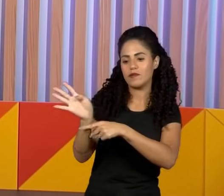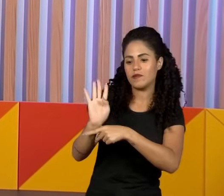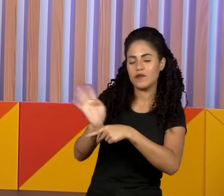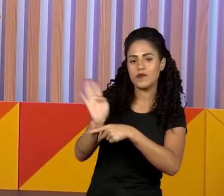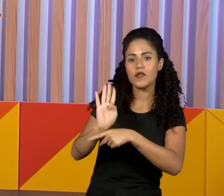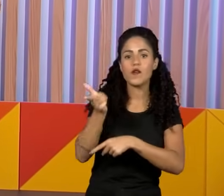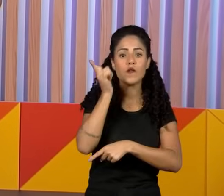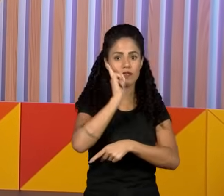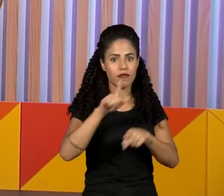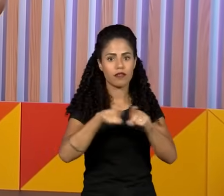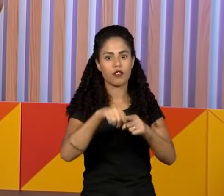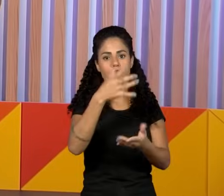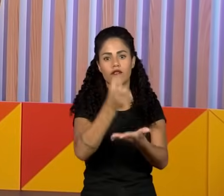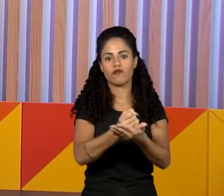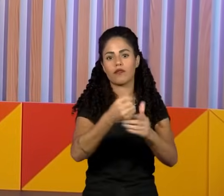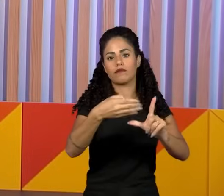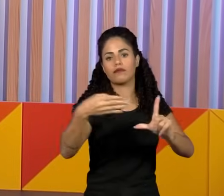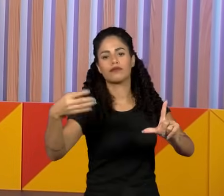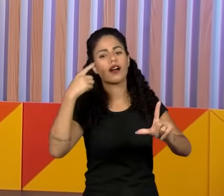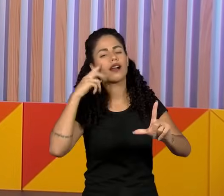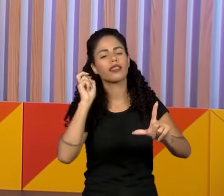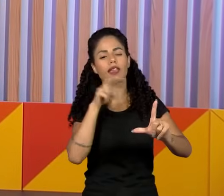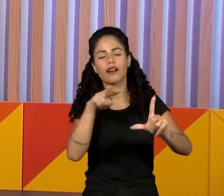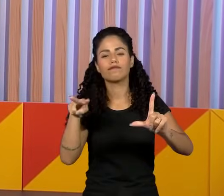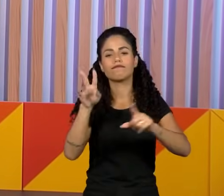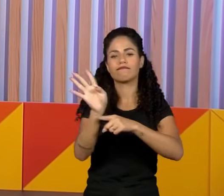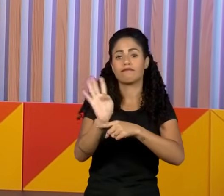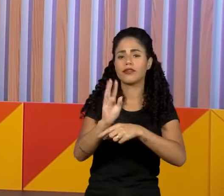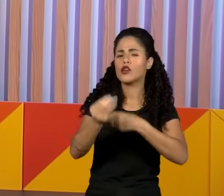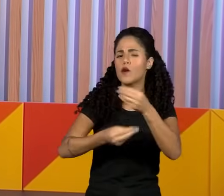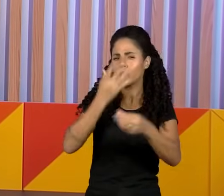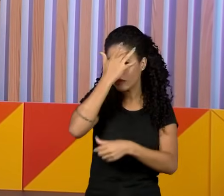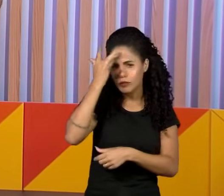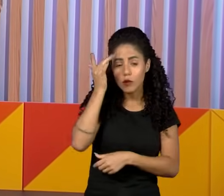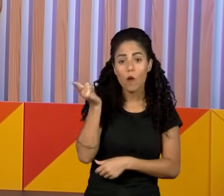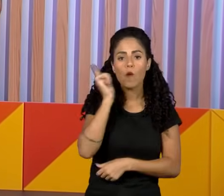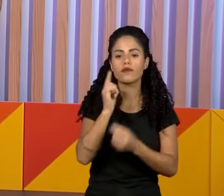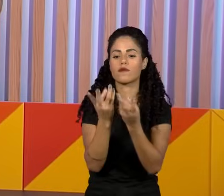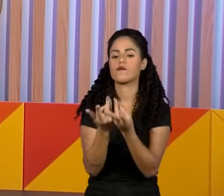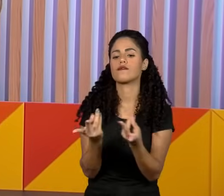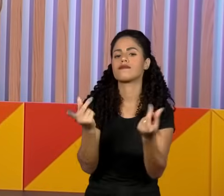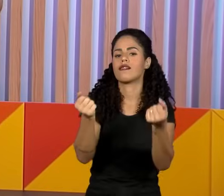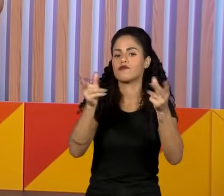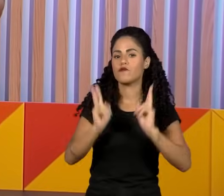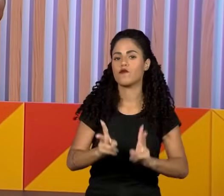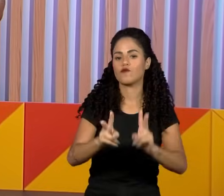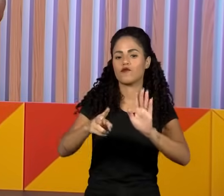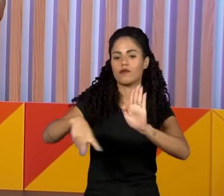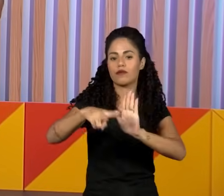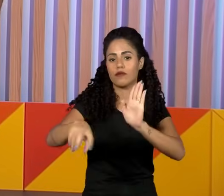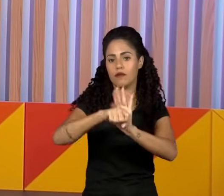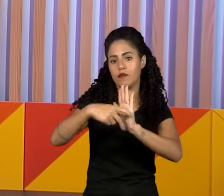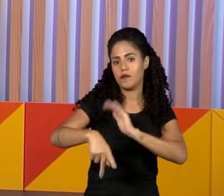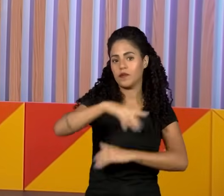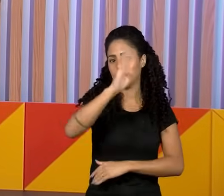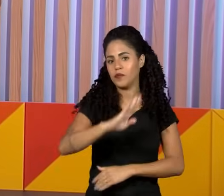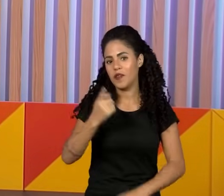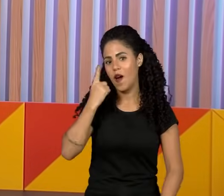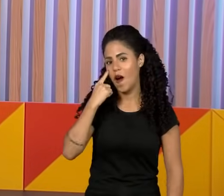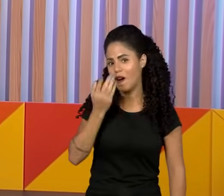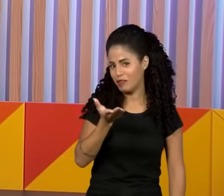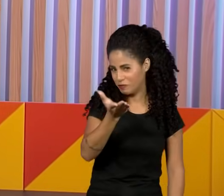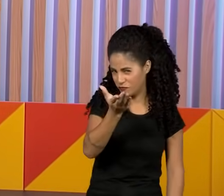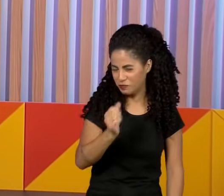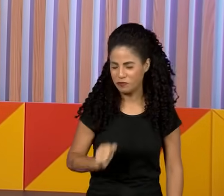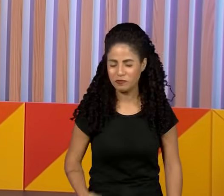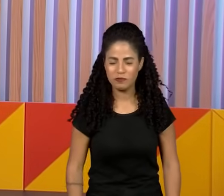e streamings e de como realizadores fazem para manter a alta qualidade do audiovisual brasileiro. Dá só uma olhada